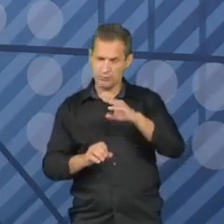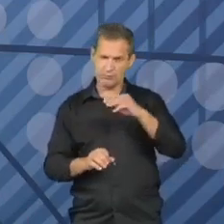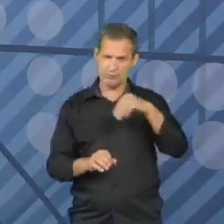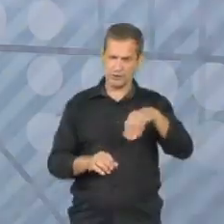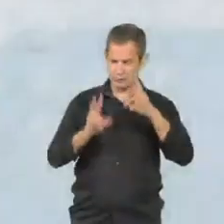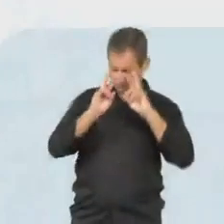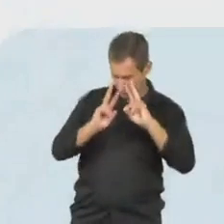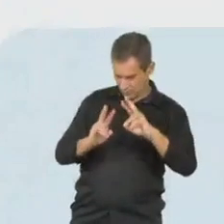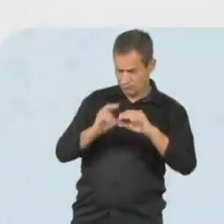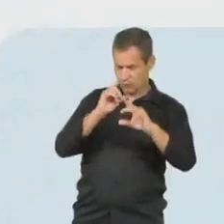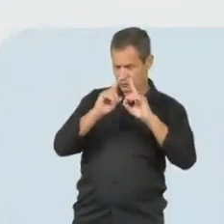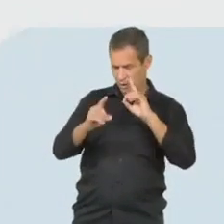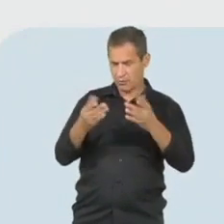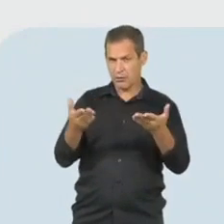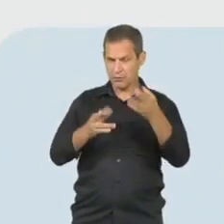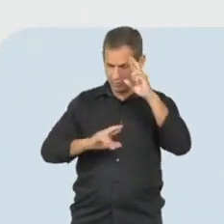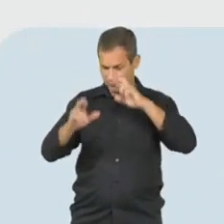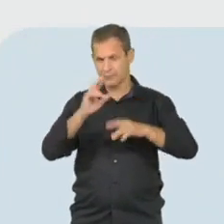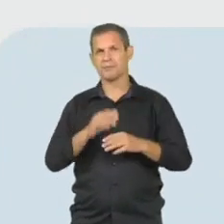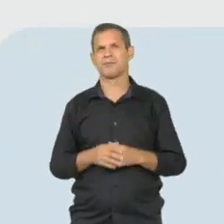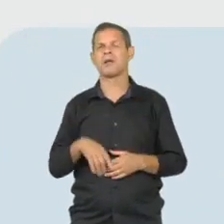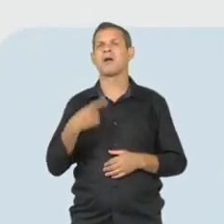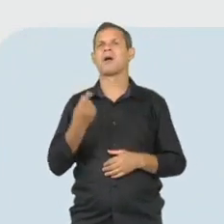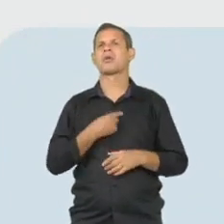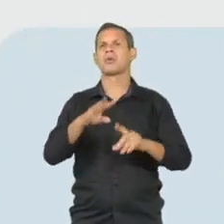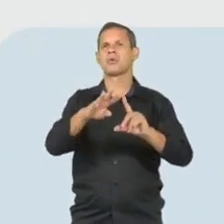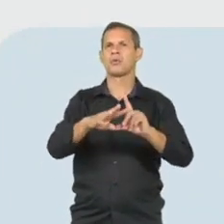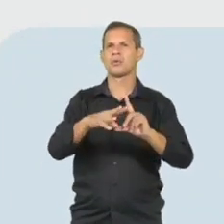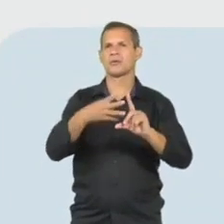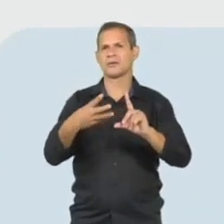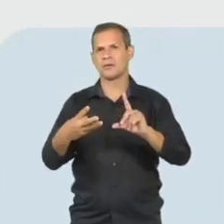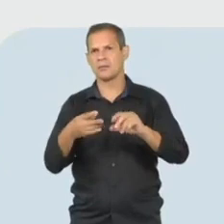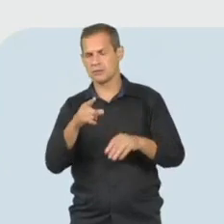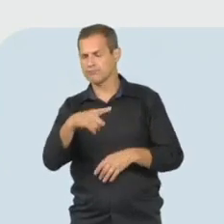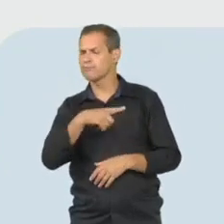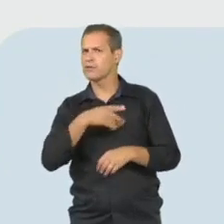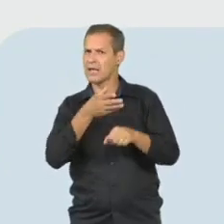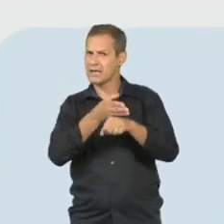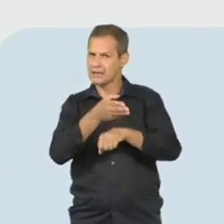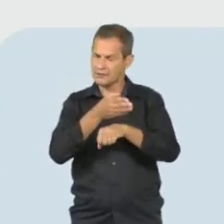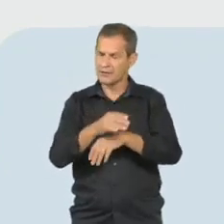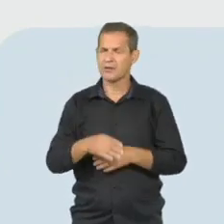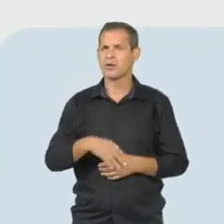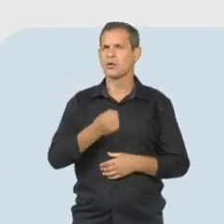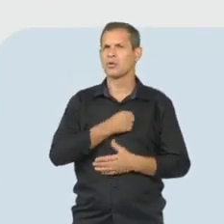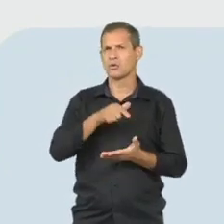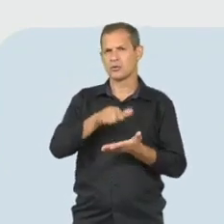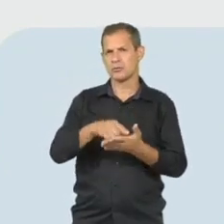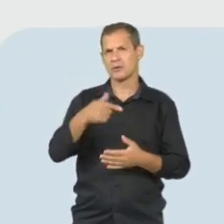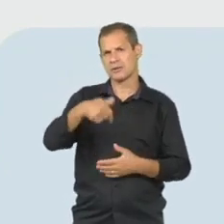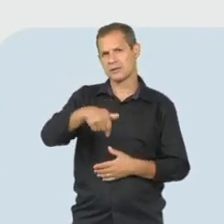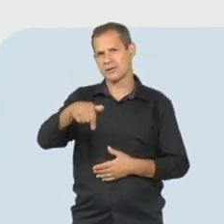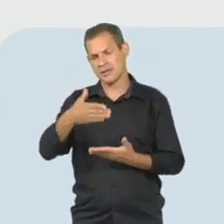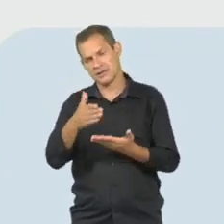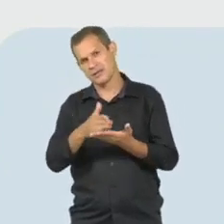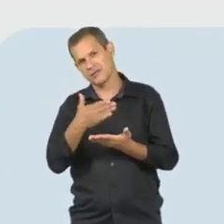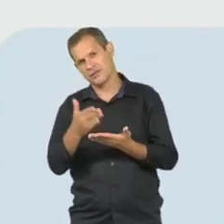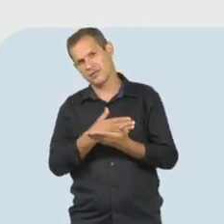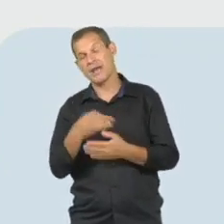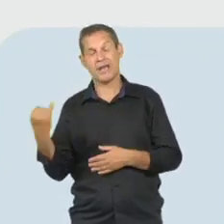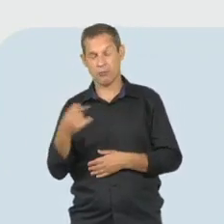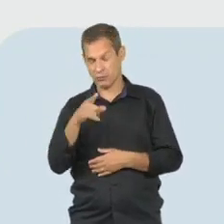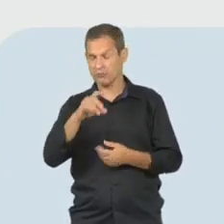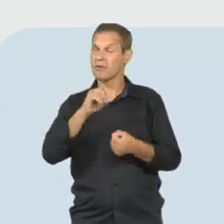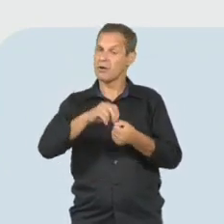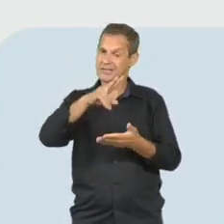vamos analisar os dados. A nossa tabela aqui, que você tem acesso na página 77 do livro, é interessante que